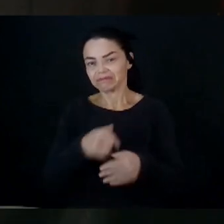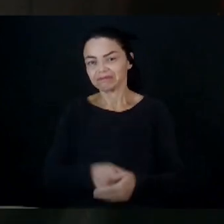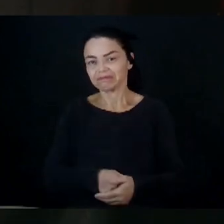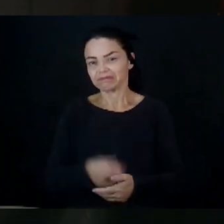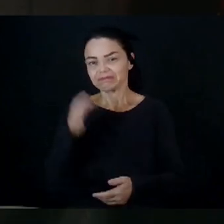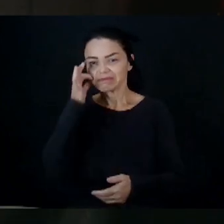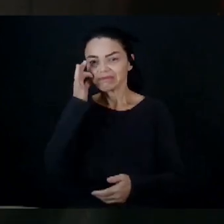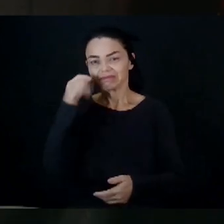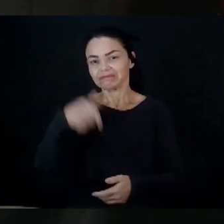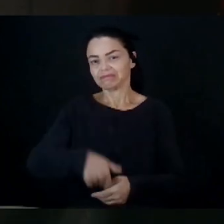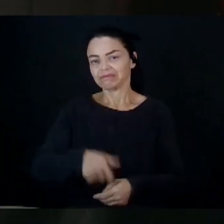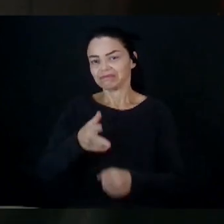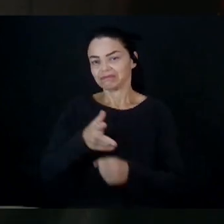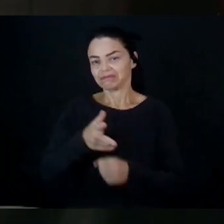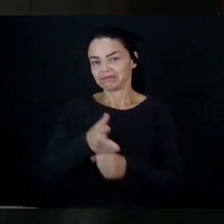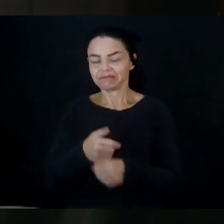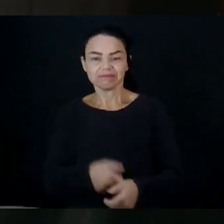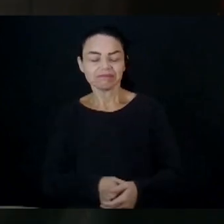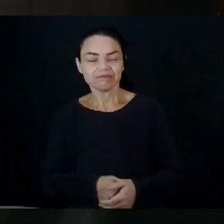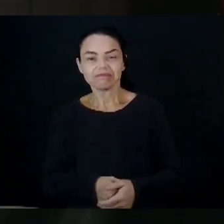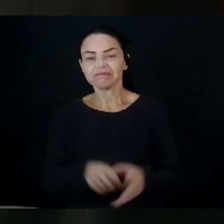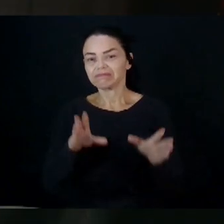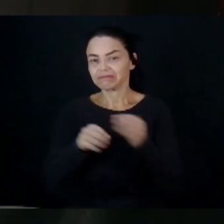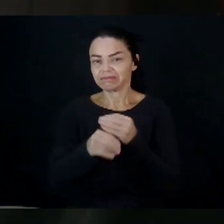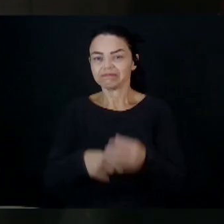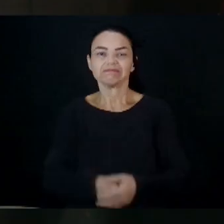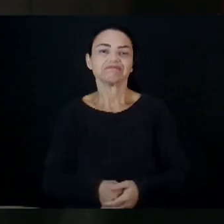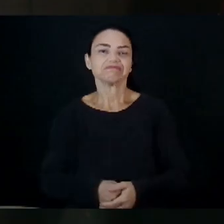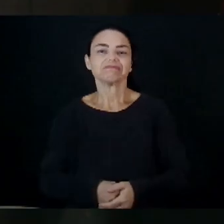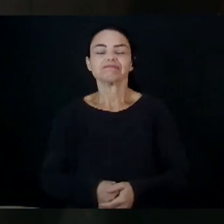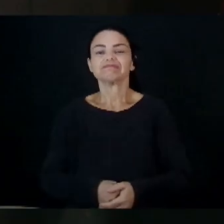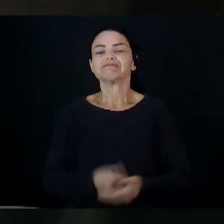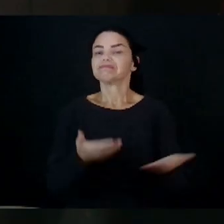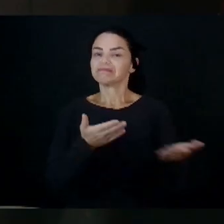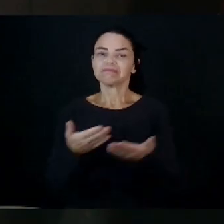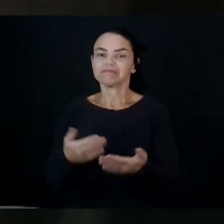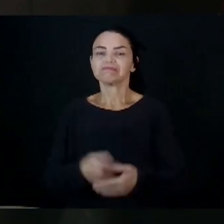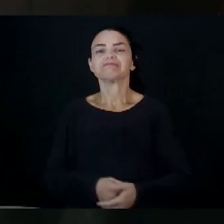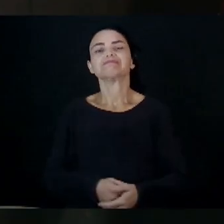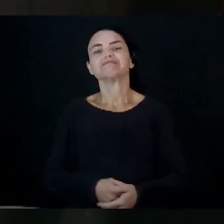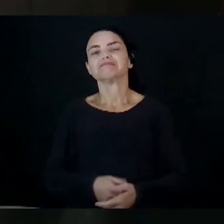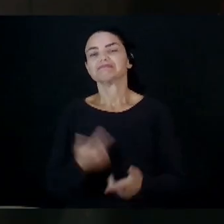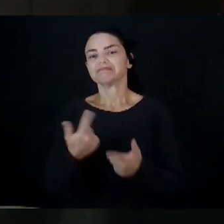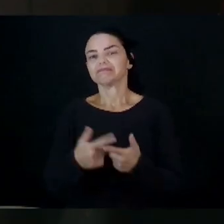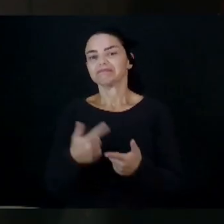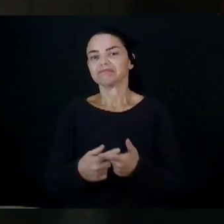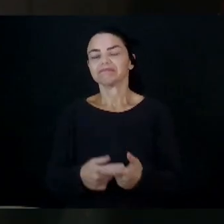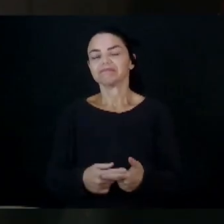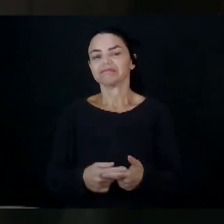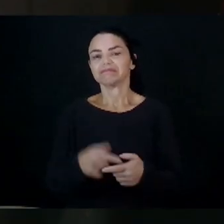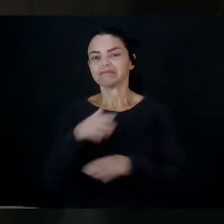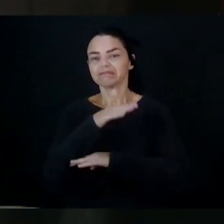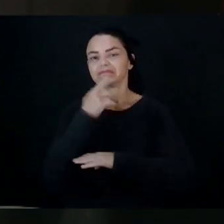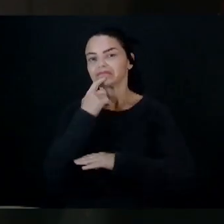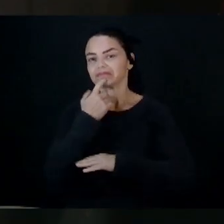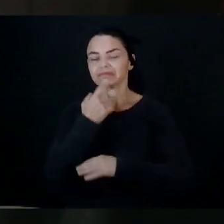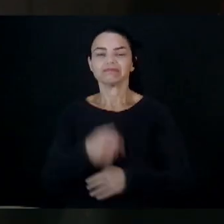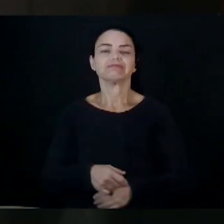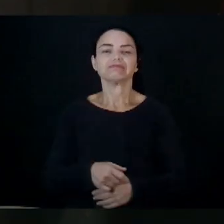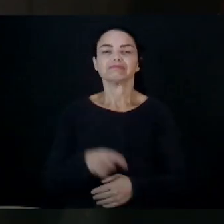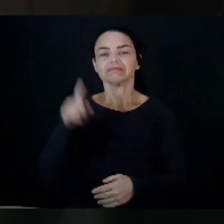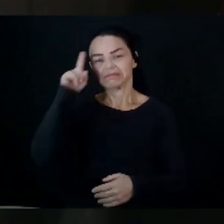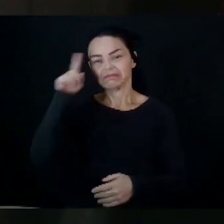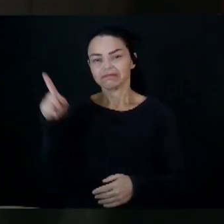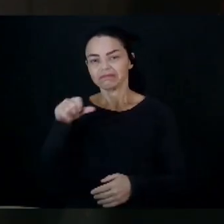aqui no Estúdio Câmara. Para fechar, quero convidar você porque a Câmara de Campinas realiza no dia